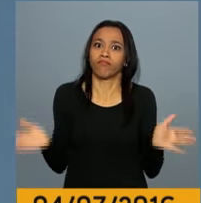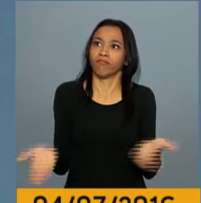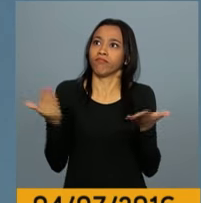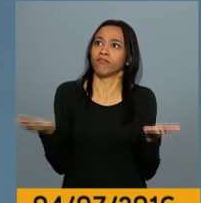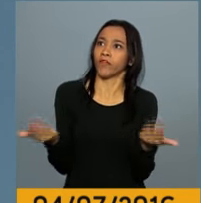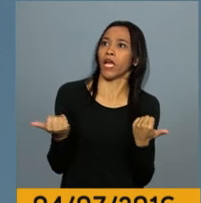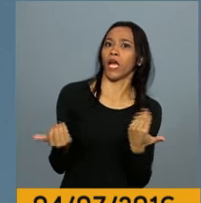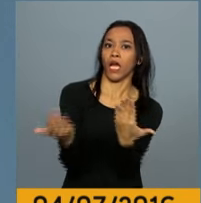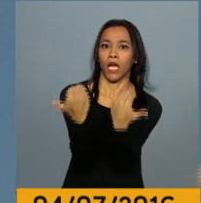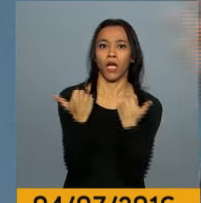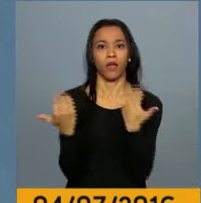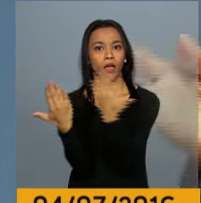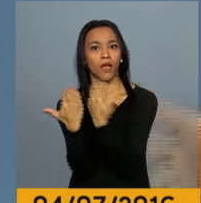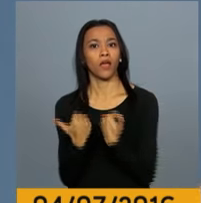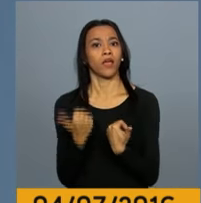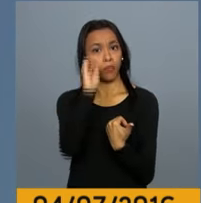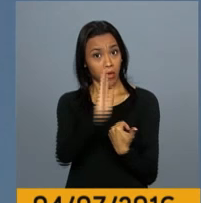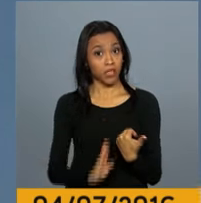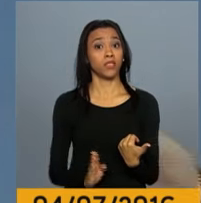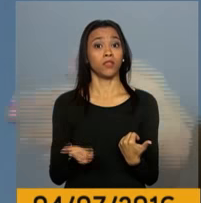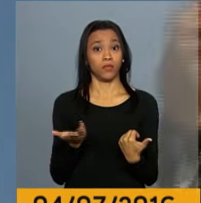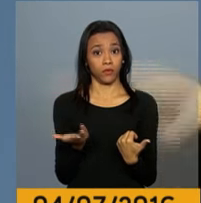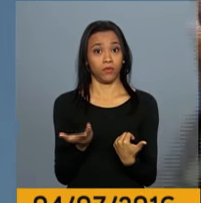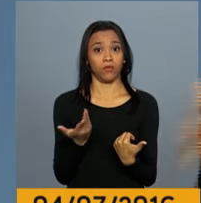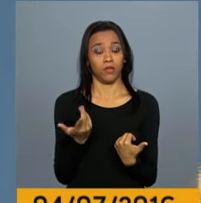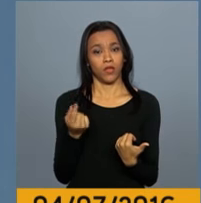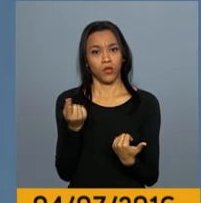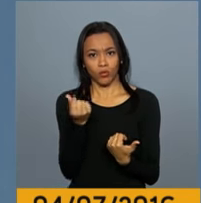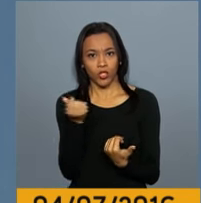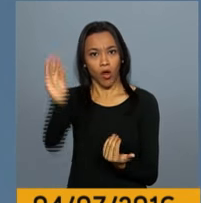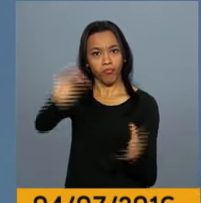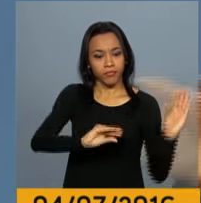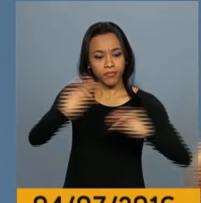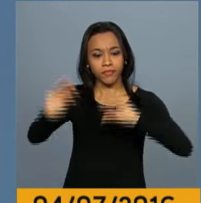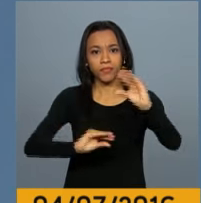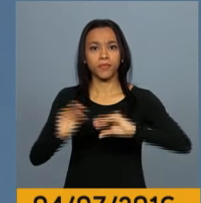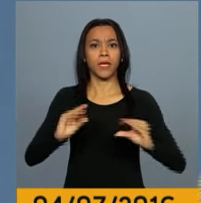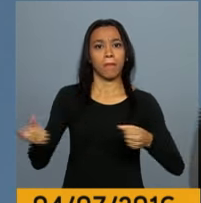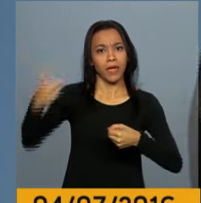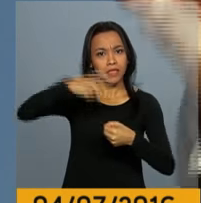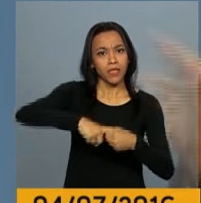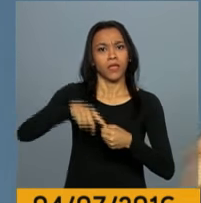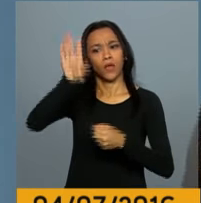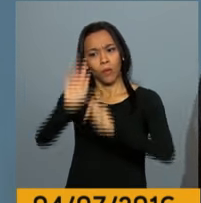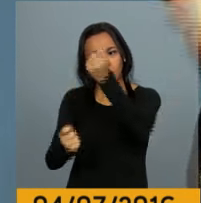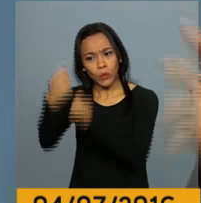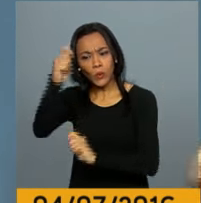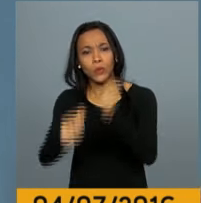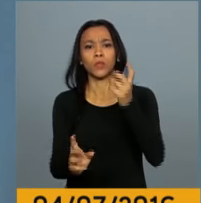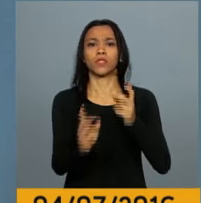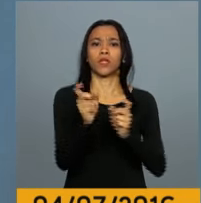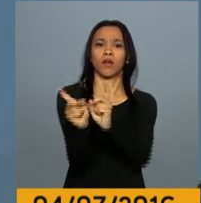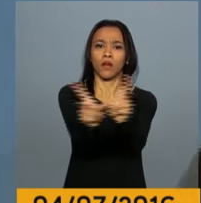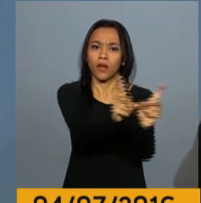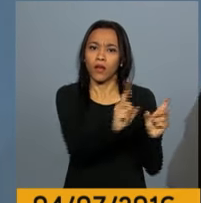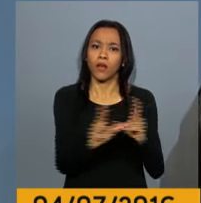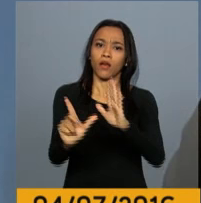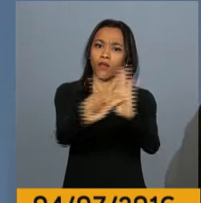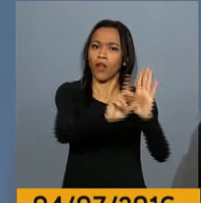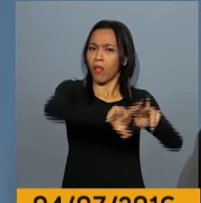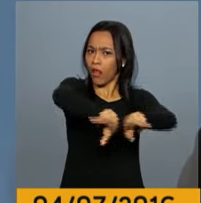o investimento estrangeiro do Brasil, em parceria com o agronegócio, em parceria com a indústria, com o comércio. E